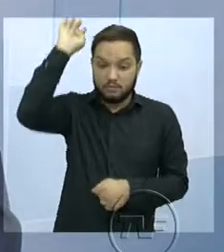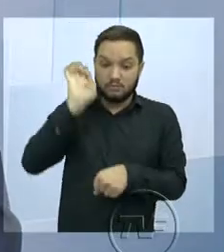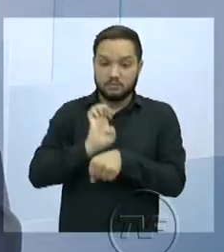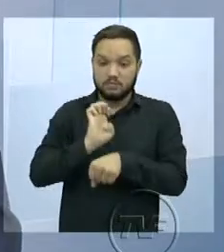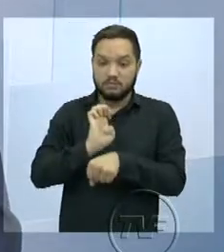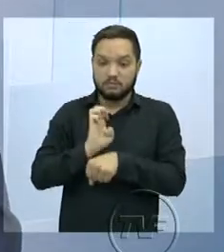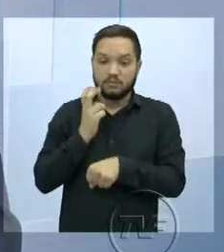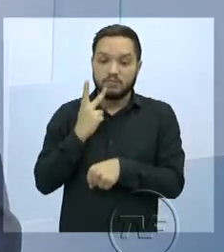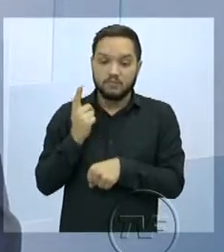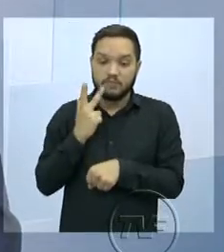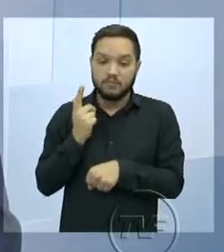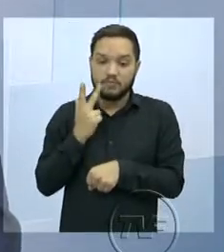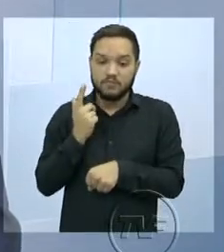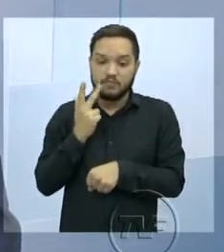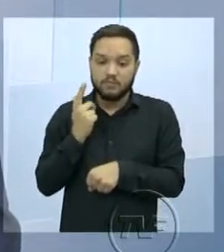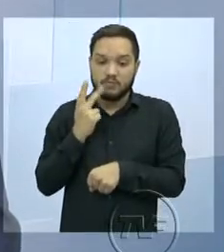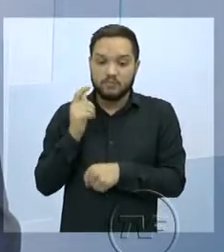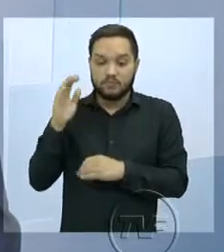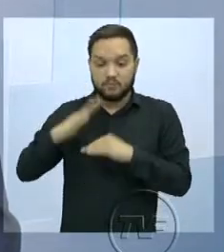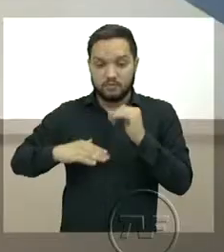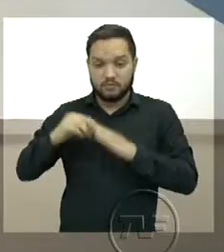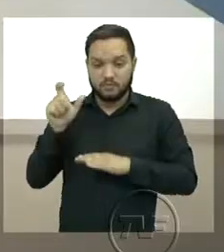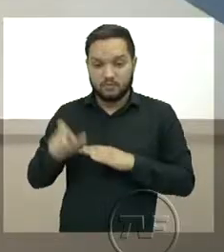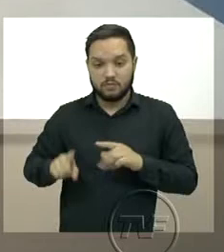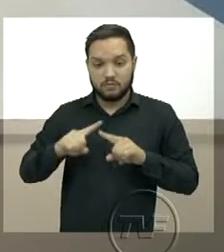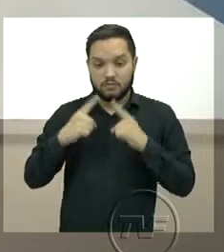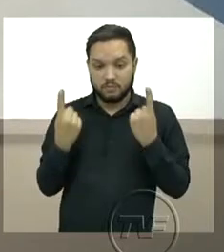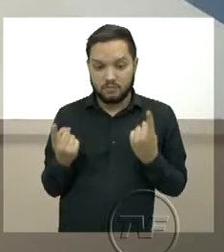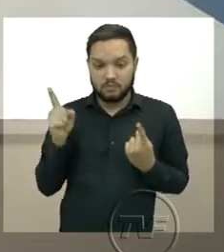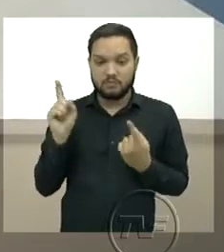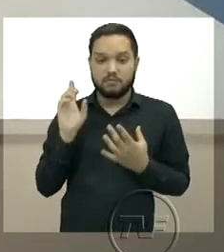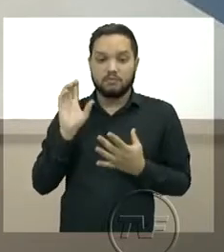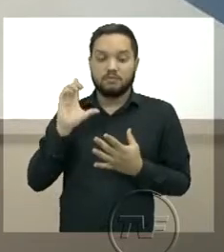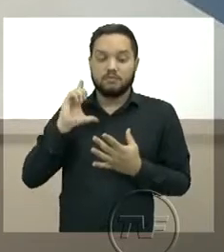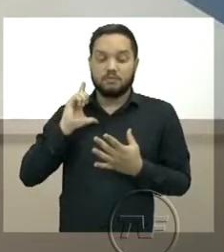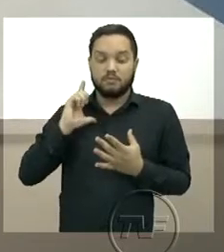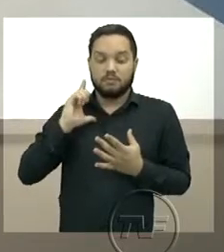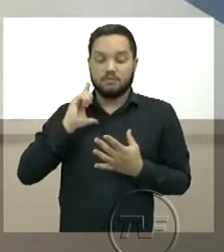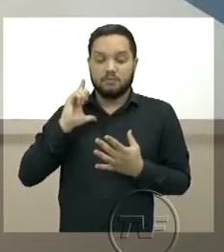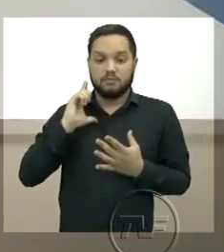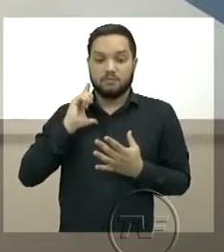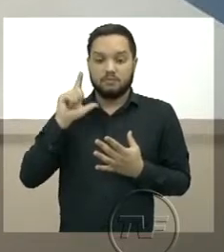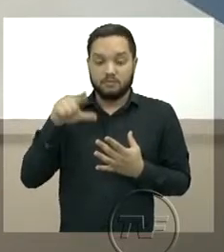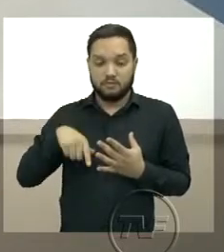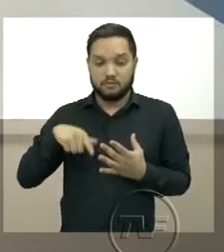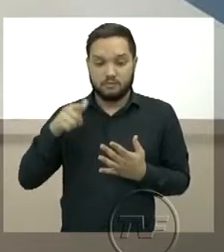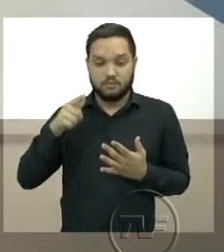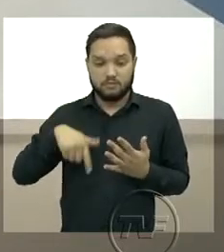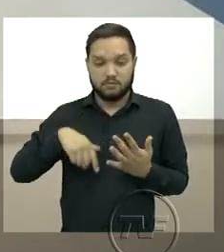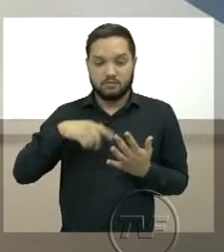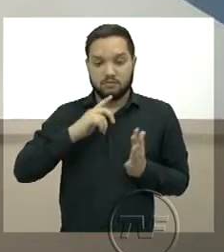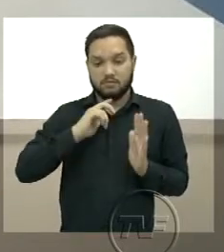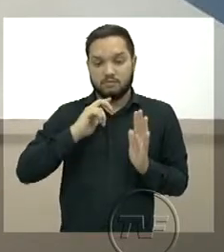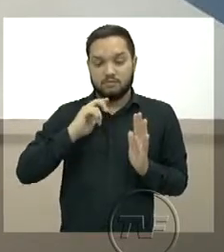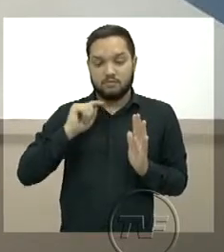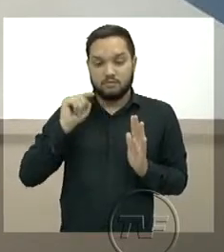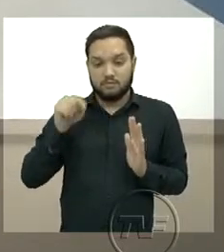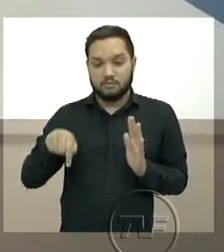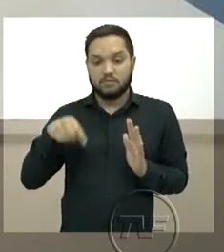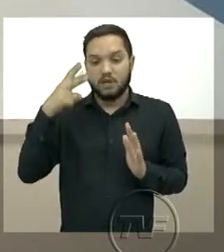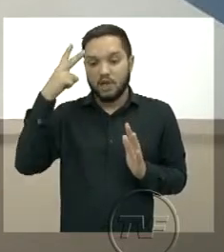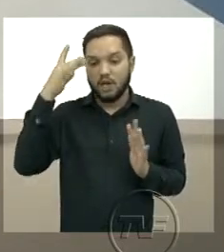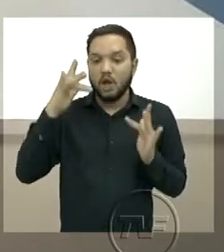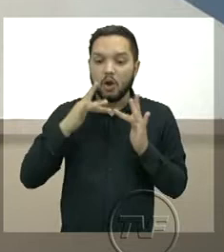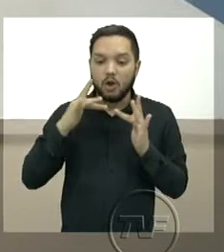Ceará, isso enquanto profissional. Mas o parlamentar tem também uma ascendência na